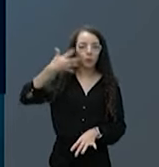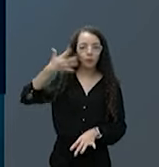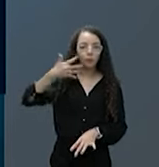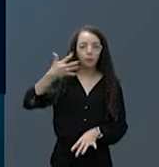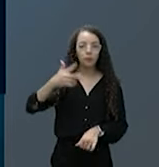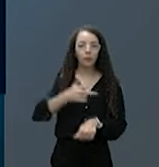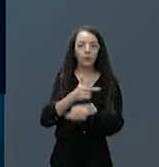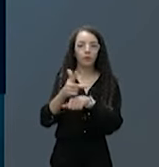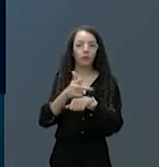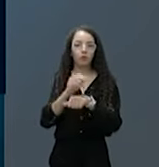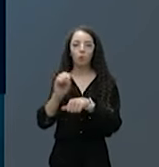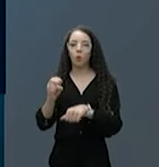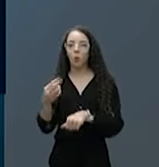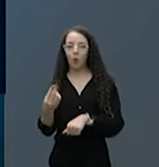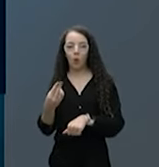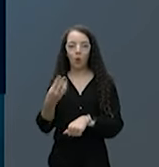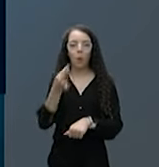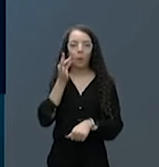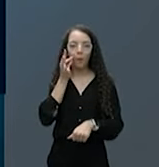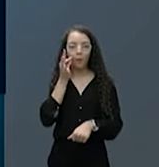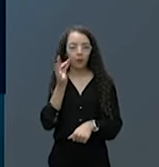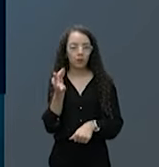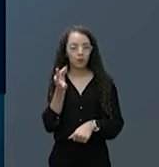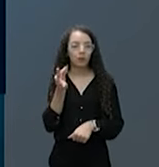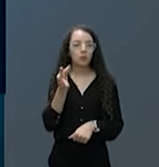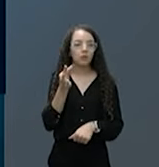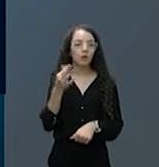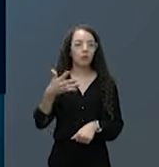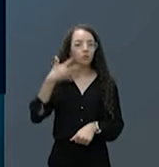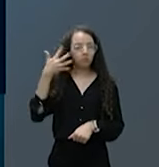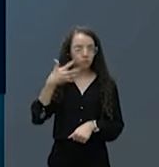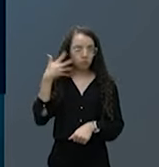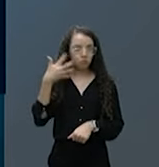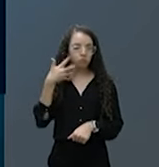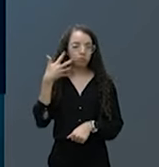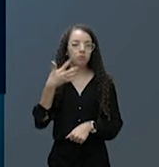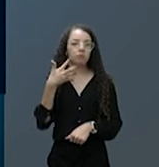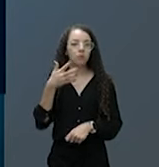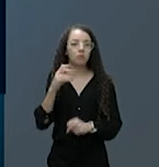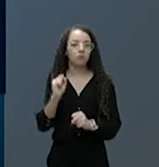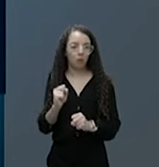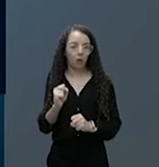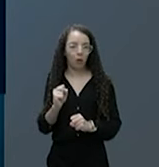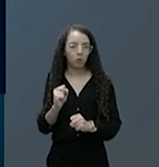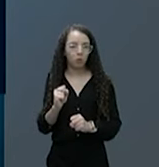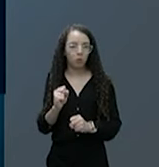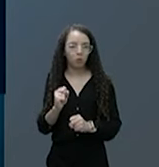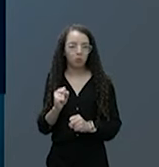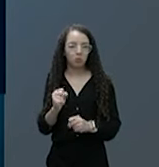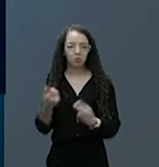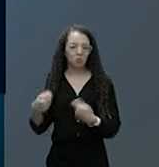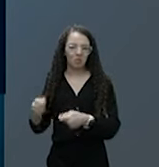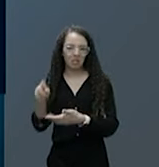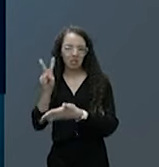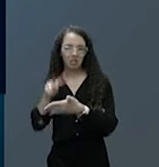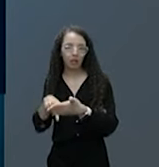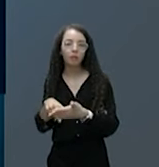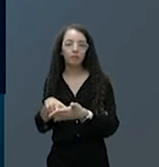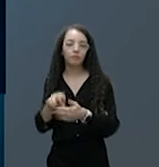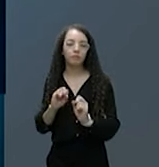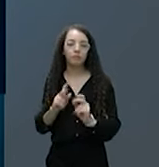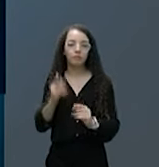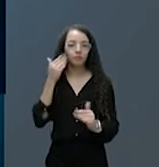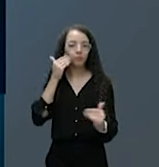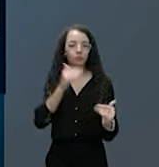ou presencialmente, para sustentação. Então, posso indagar se podemos dispensar o relatório, ministro Mauro? Pode, senhor presidente, por